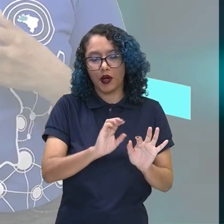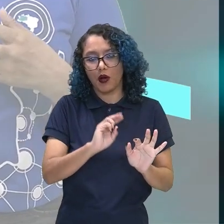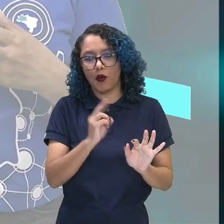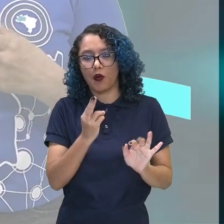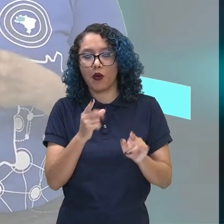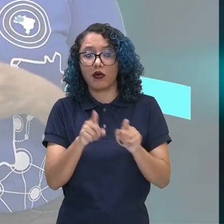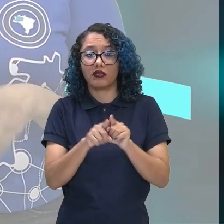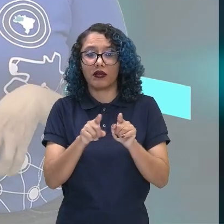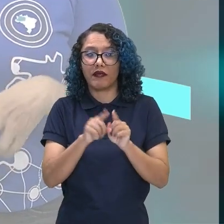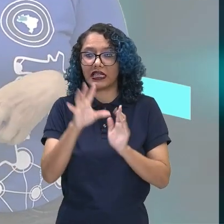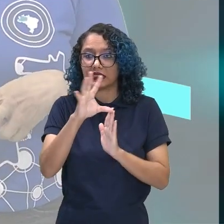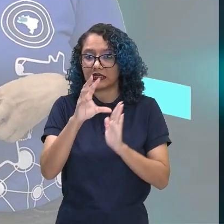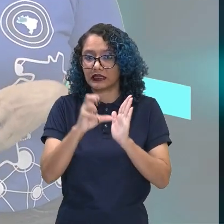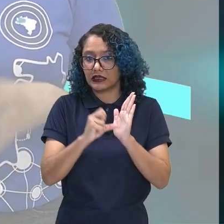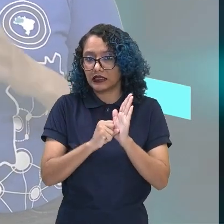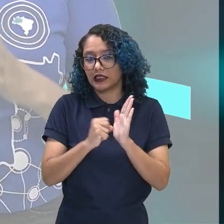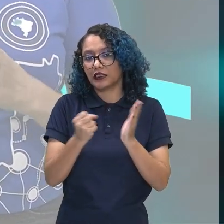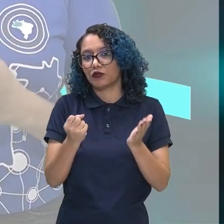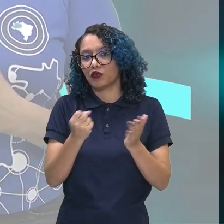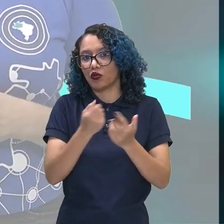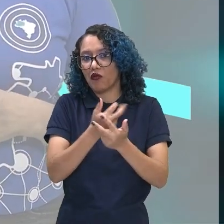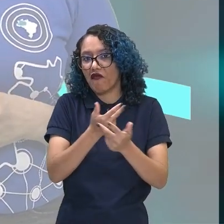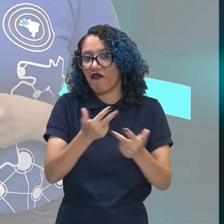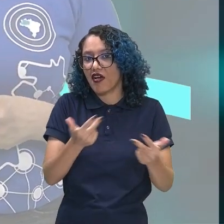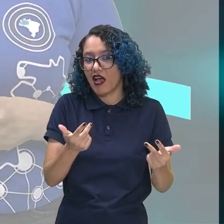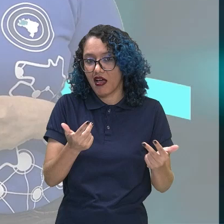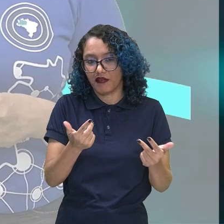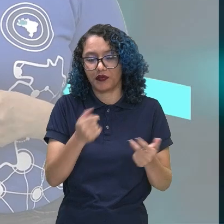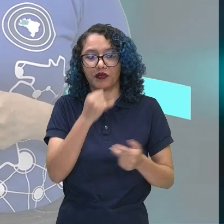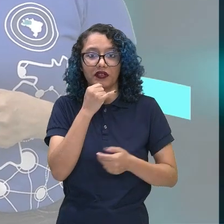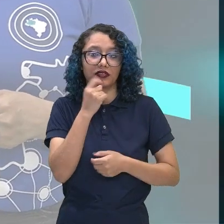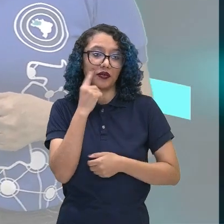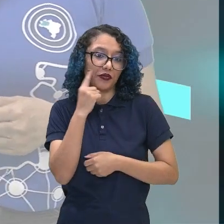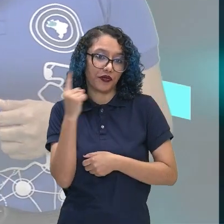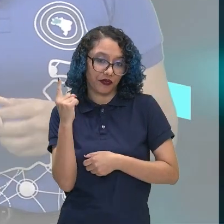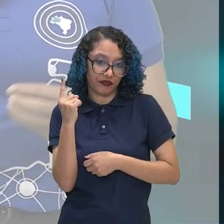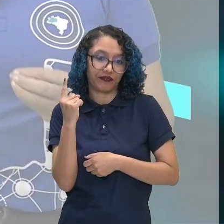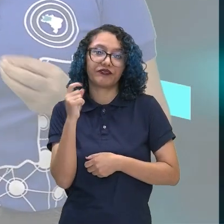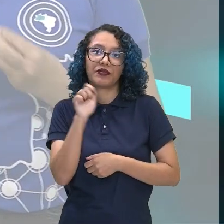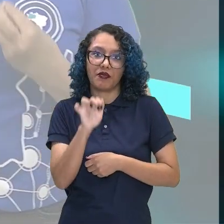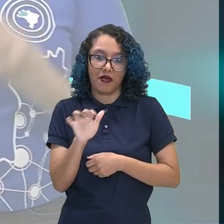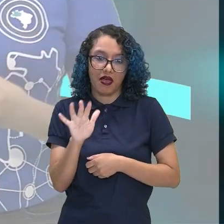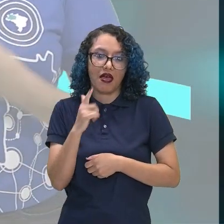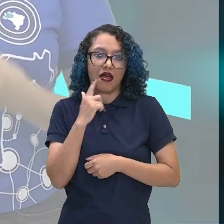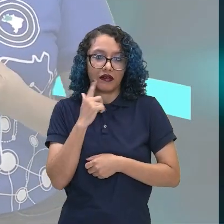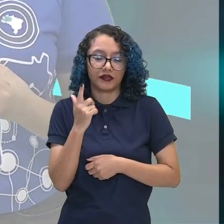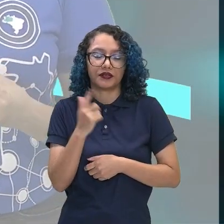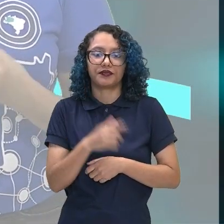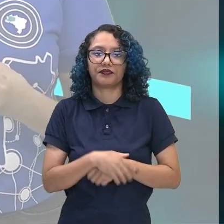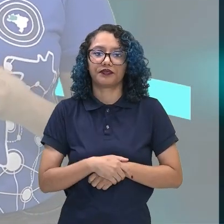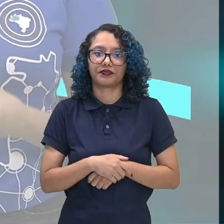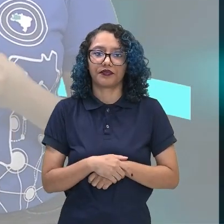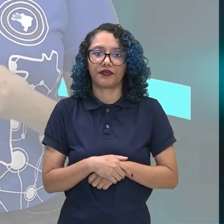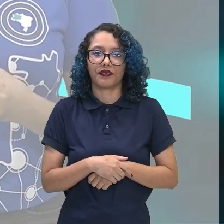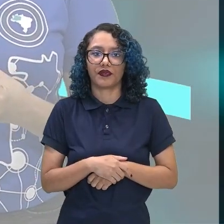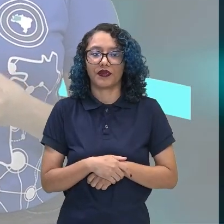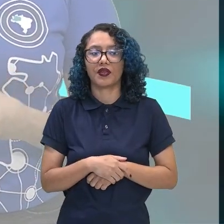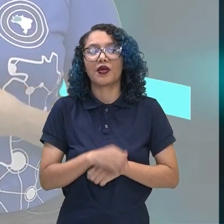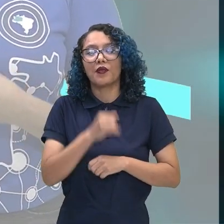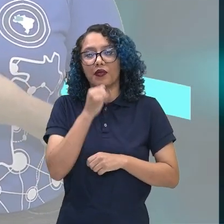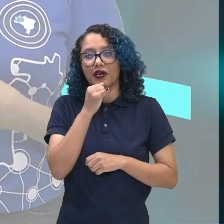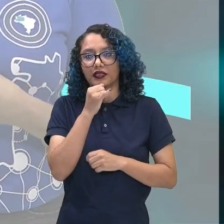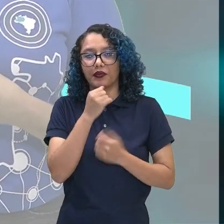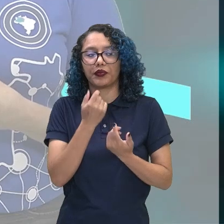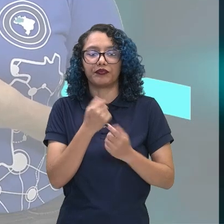de símbolos, de ícones, como a gente está vendo aqui na imagem. Eu posso, né, falar para